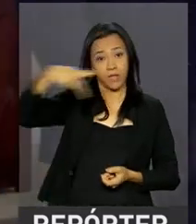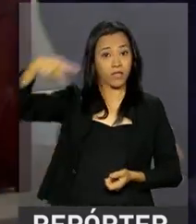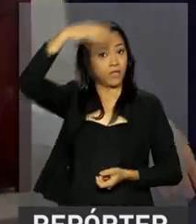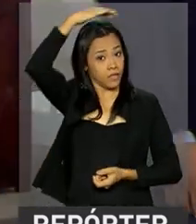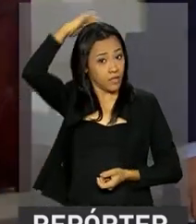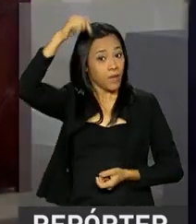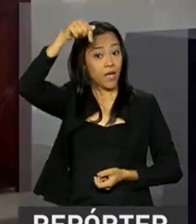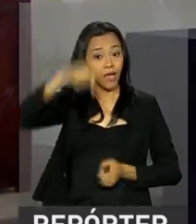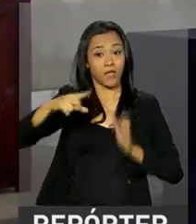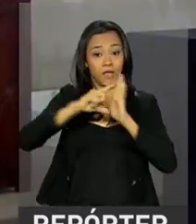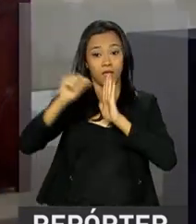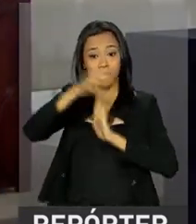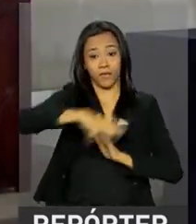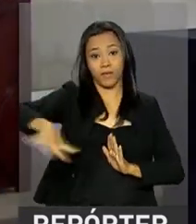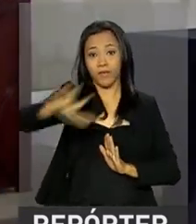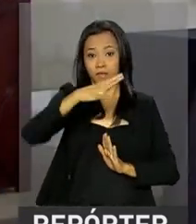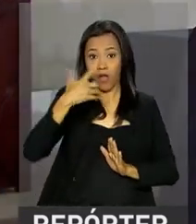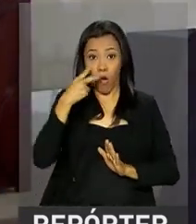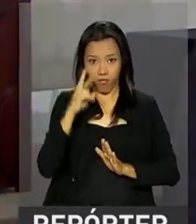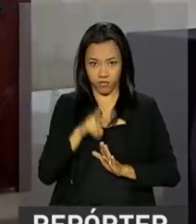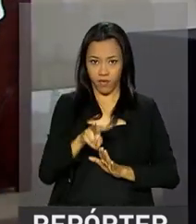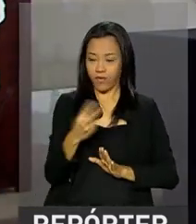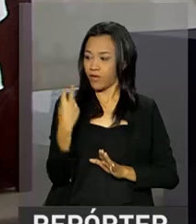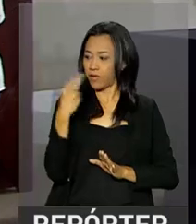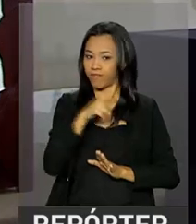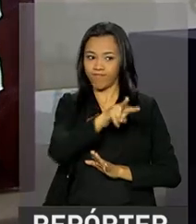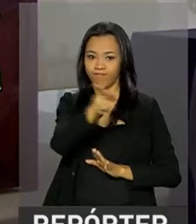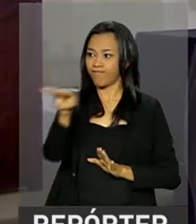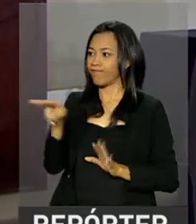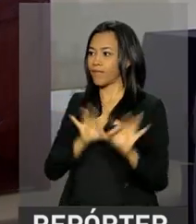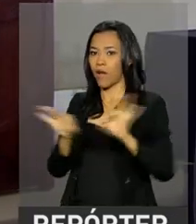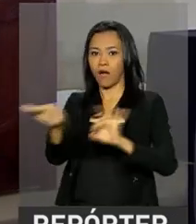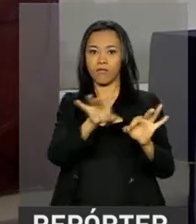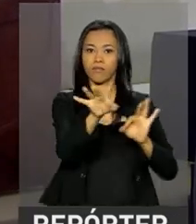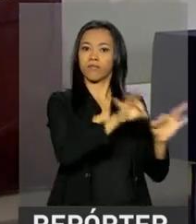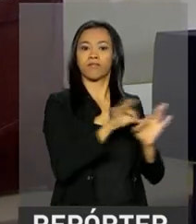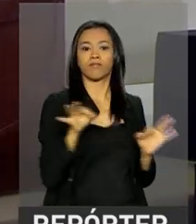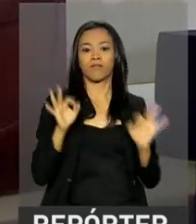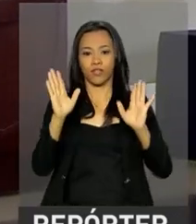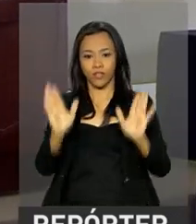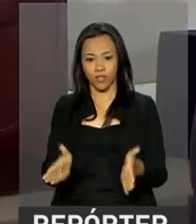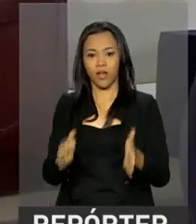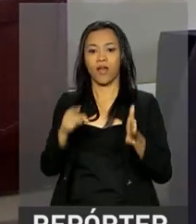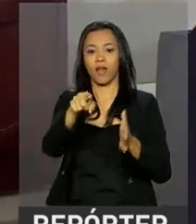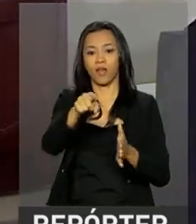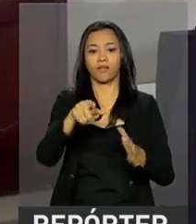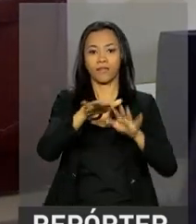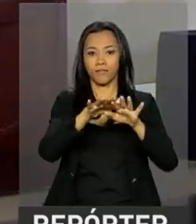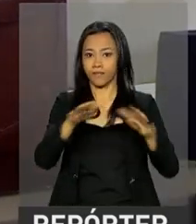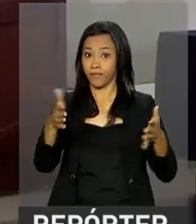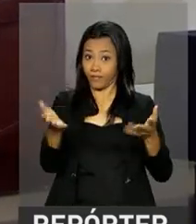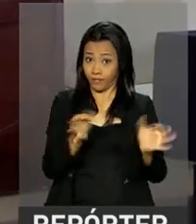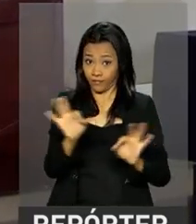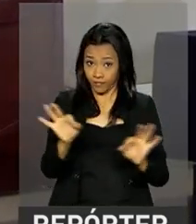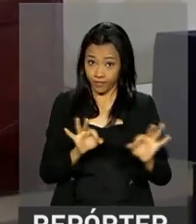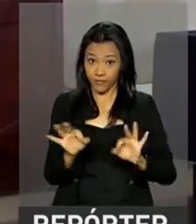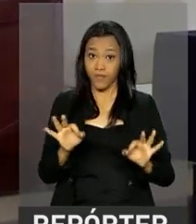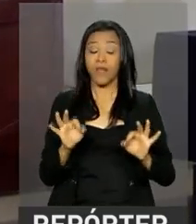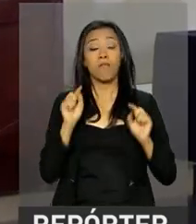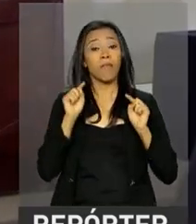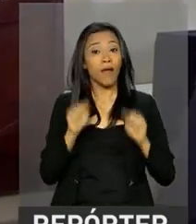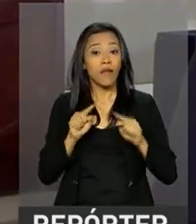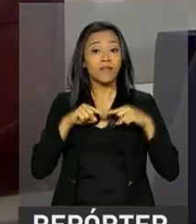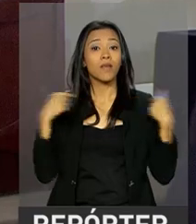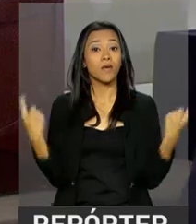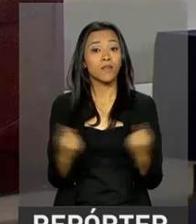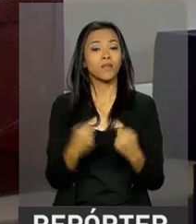no Palácio do Planalto, de onde eu falo agora. A gente vê aqui que está sendo tudo finalizado aqui no Salão Nobre do Palácio do Planalto para essa reunião